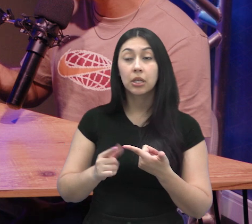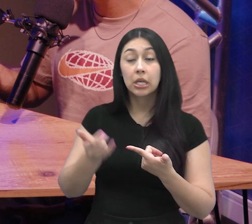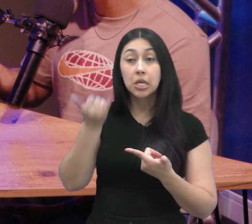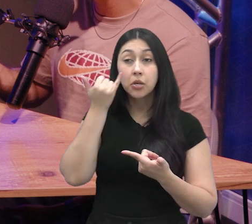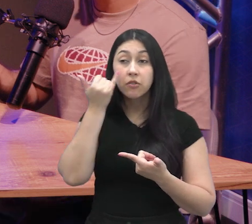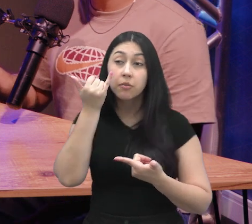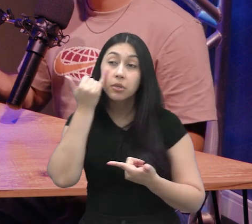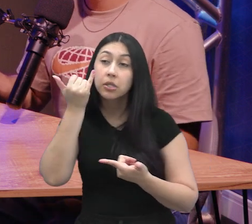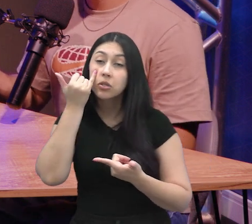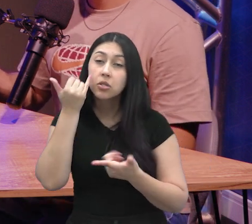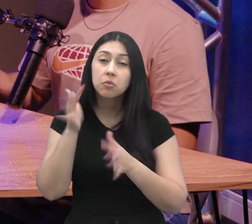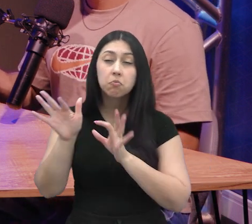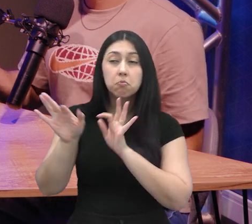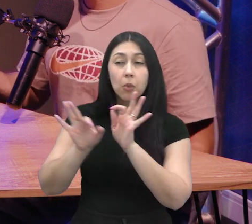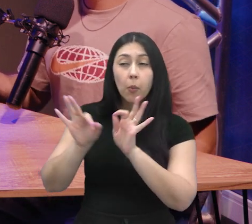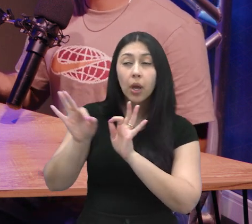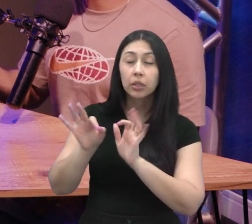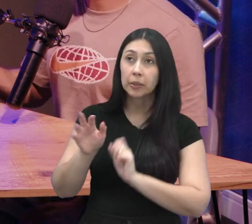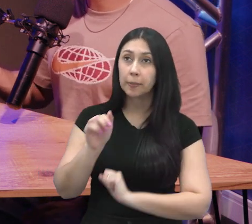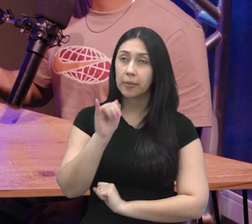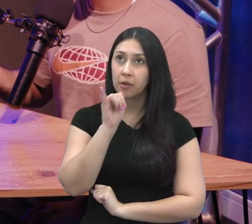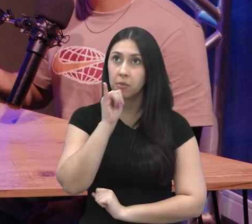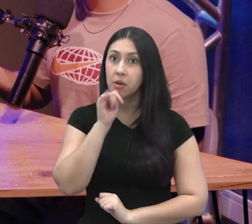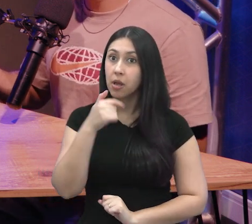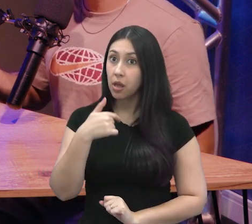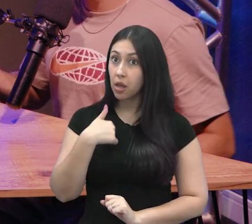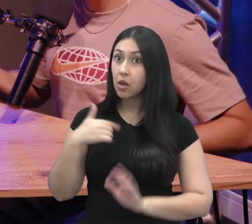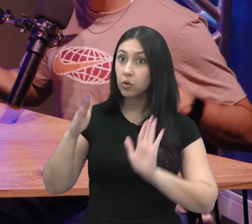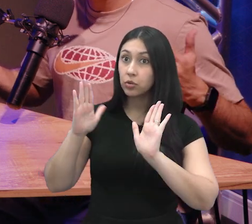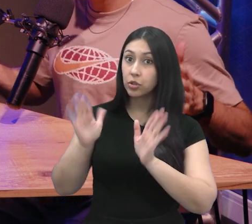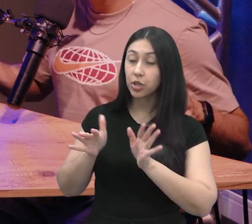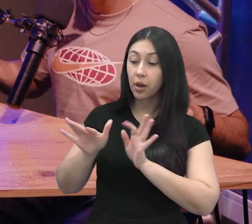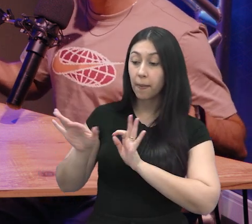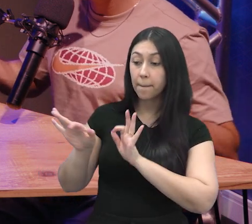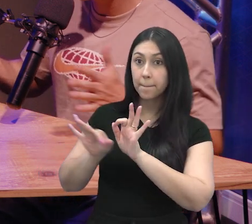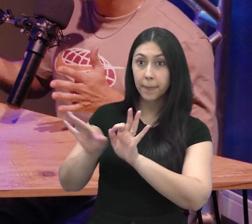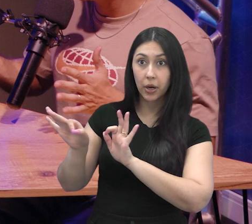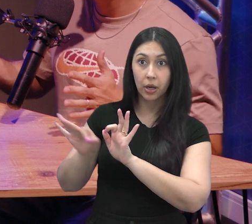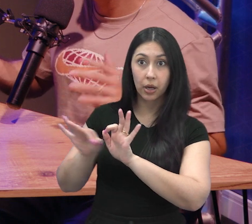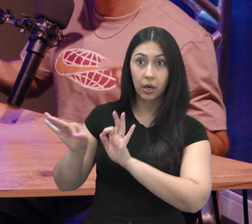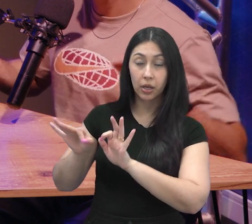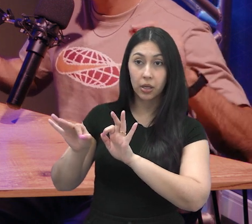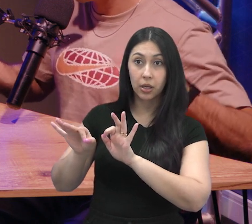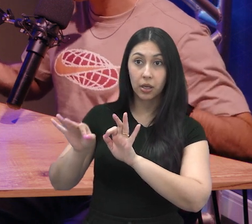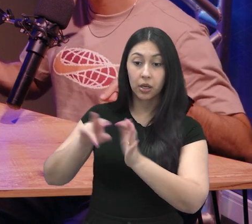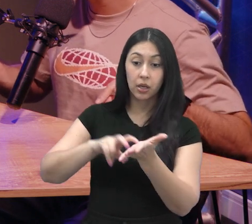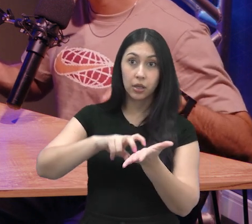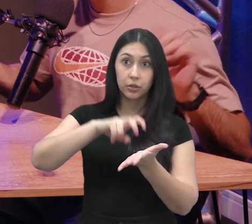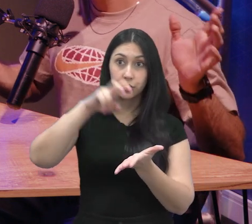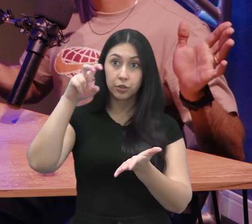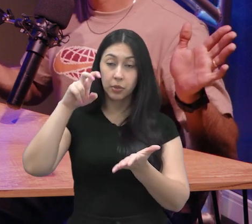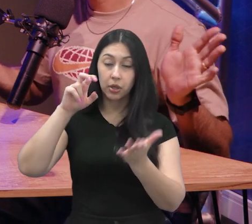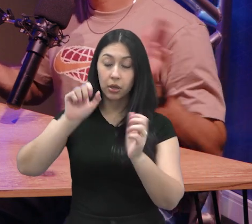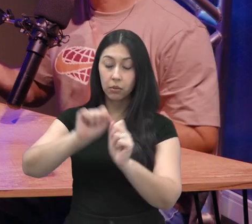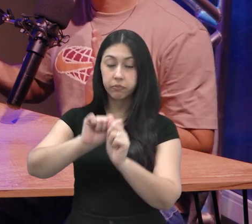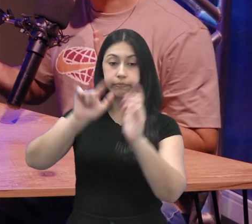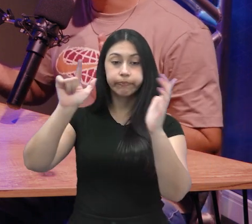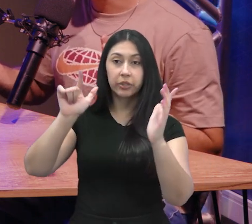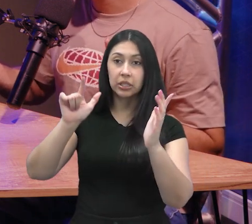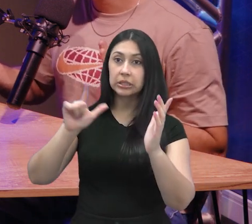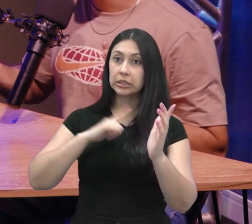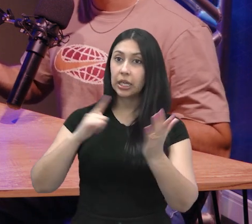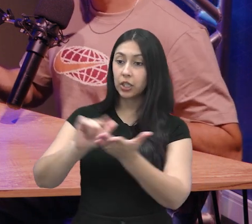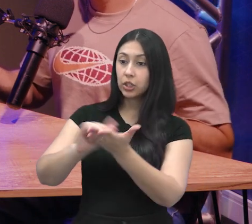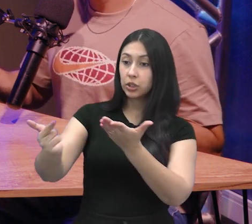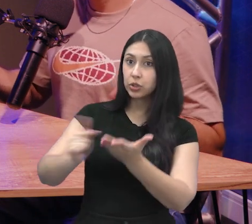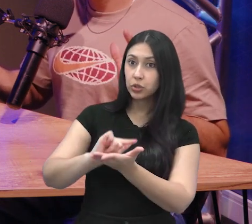forma programada. Por exemplo, eu de manhã eu já programei no meu navegador que quando eu abro, ele abre vários